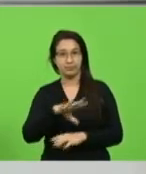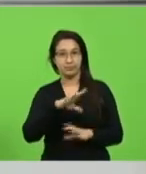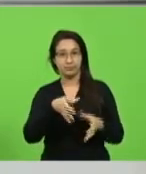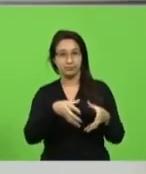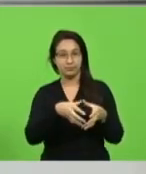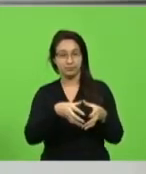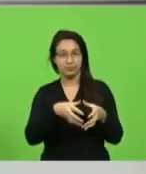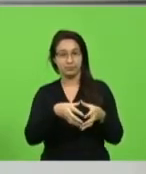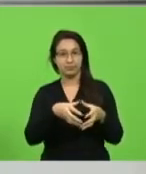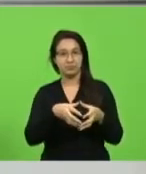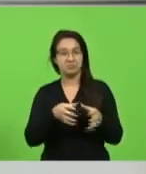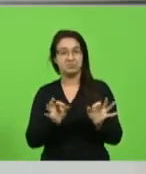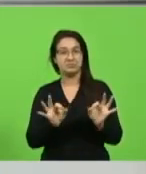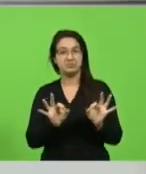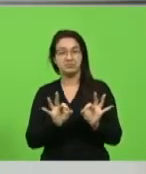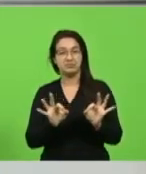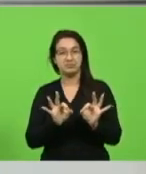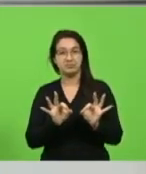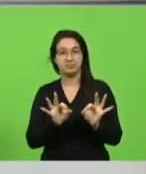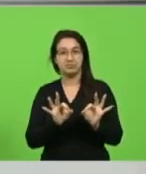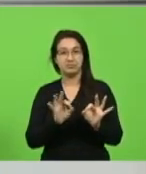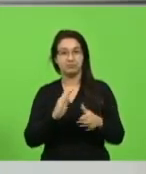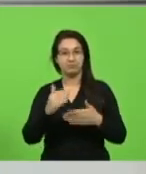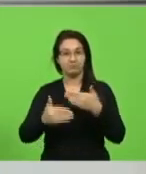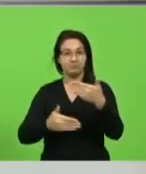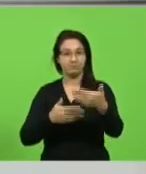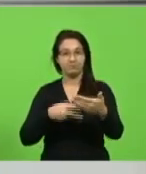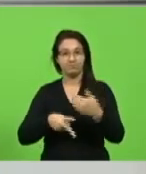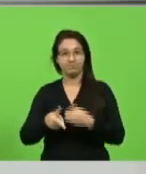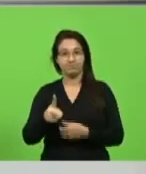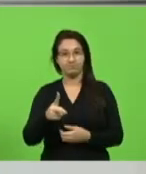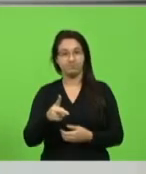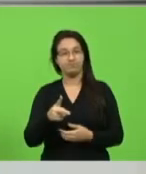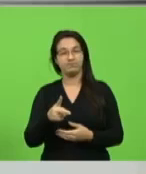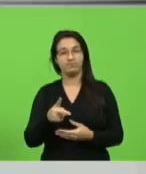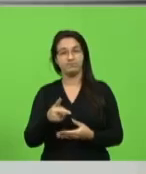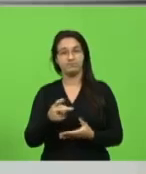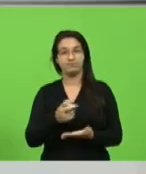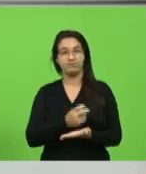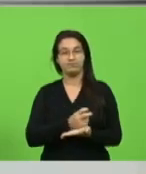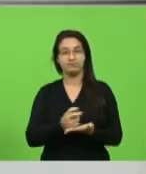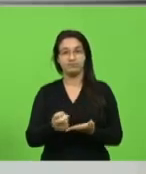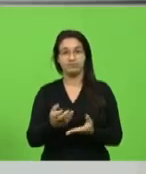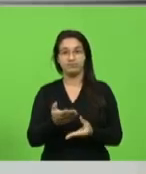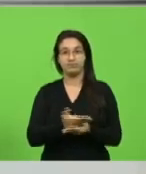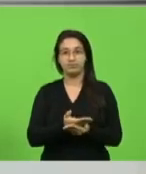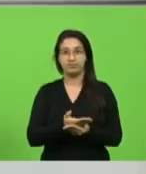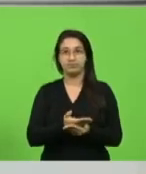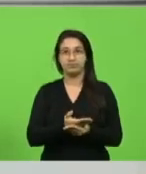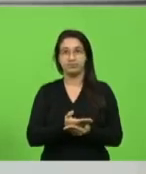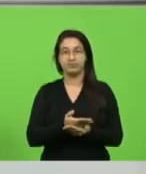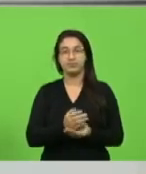se presta a conduzir esse processo de impeachment ao mesmo destino.